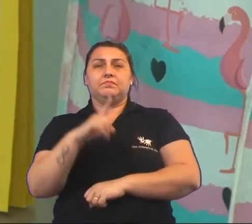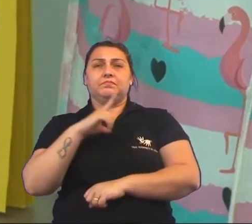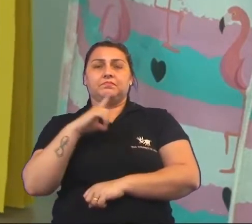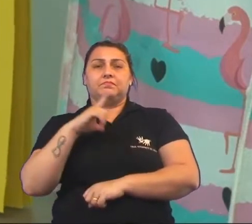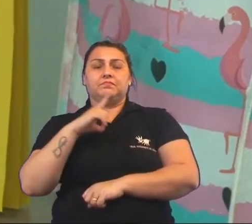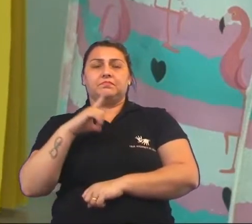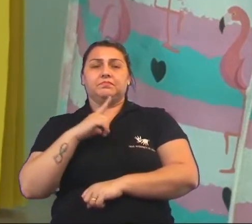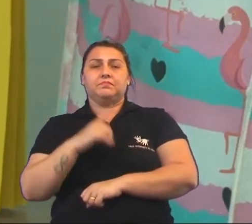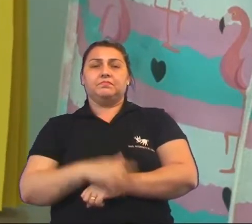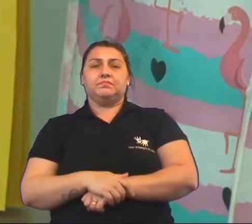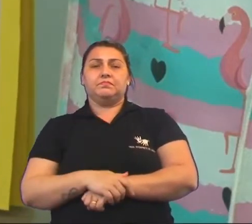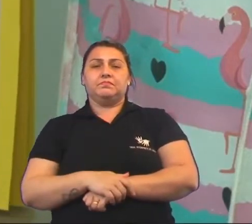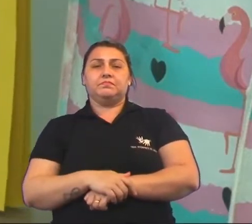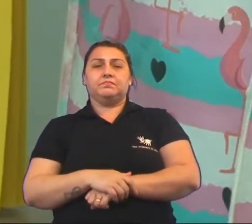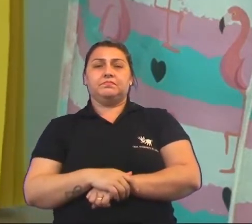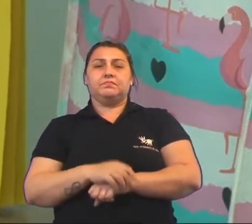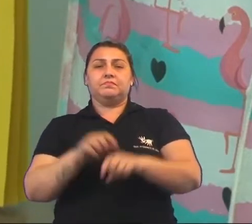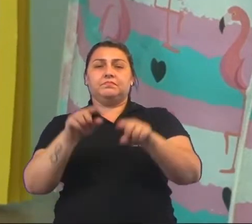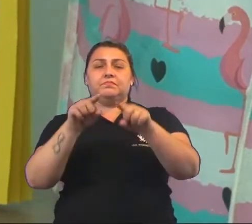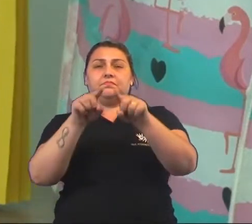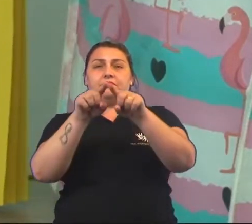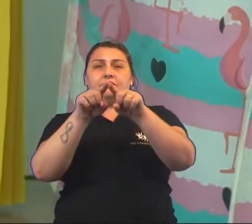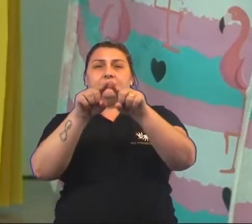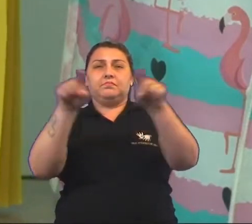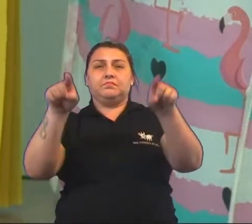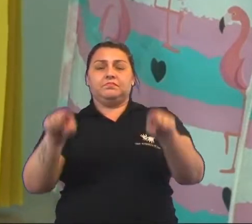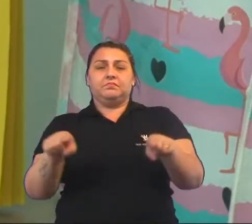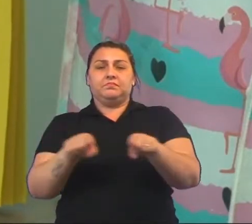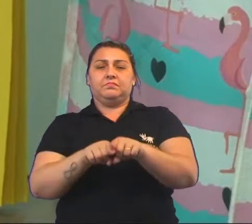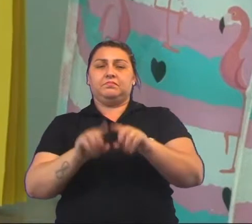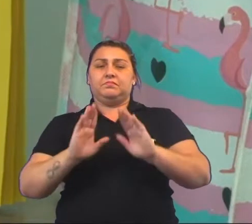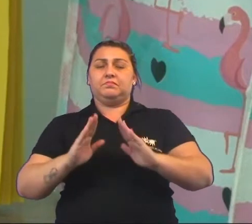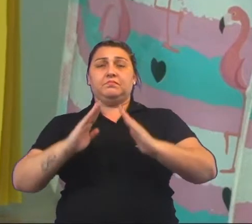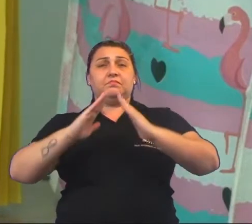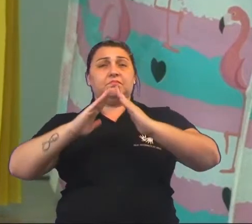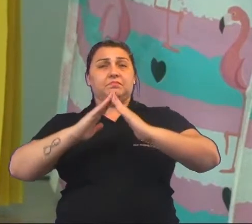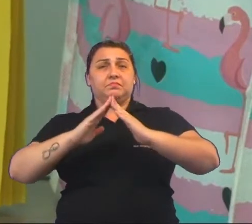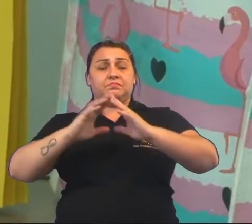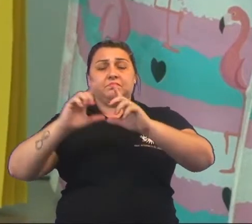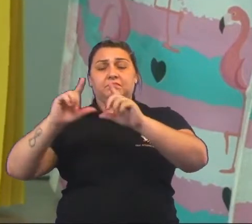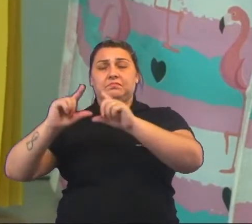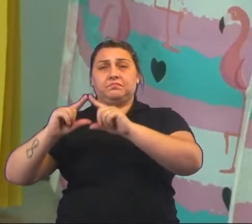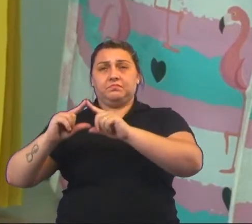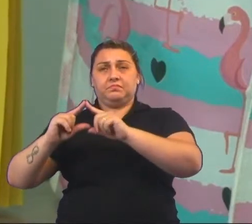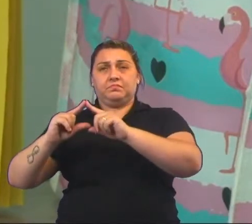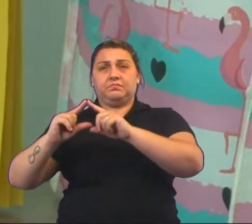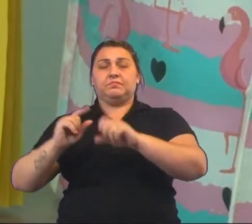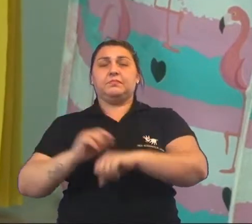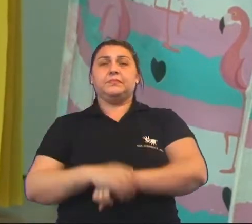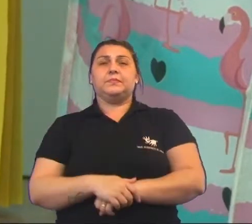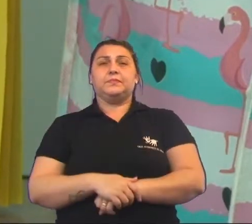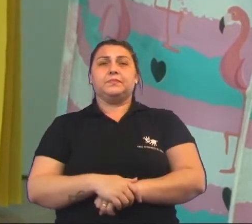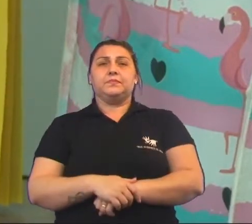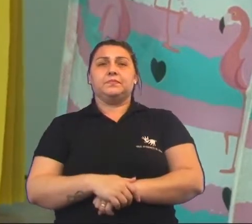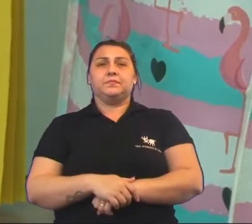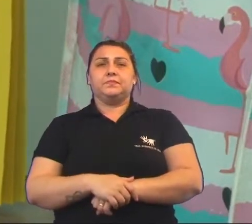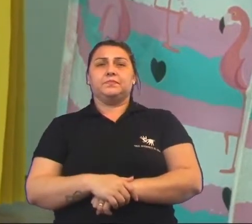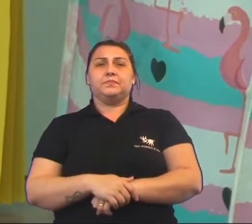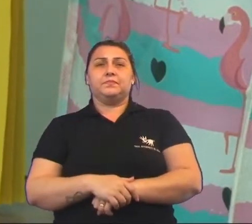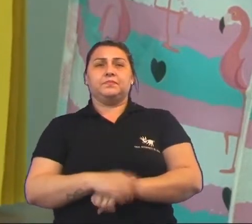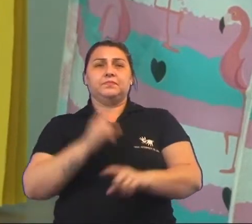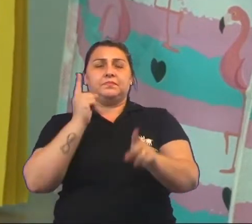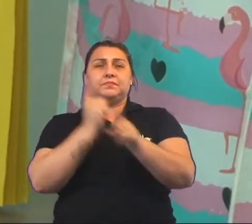formatos quadrados. E aqui o telhado já é como? É no formato já triangular, não é? Encontramos